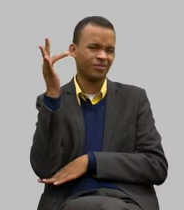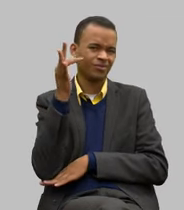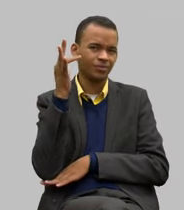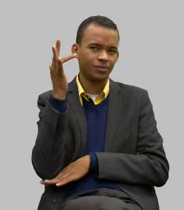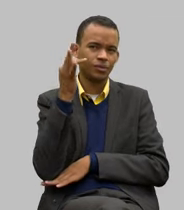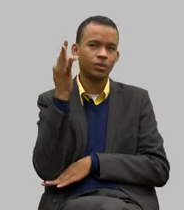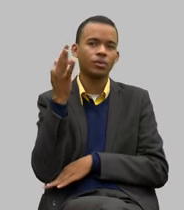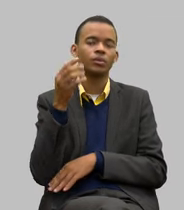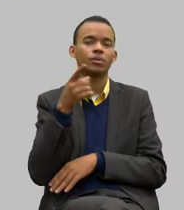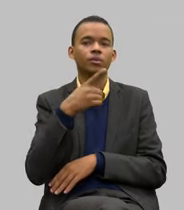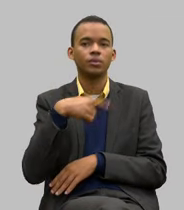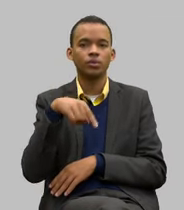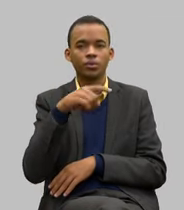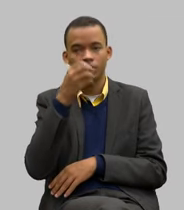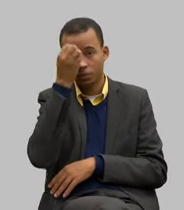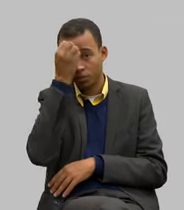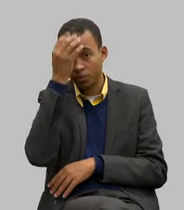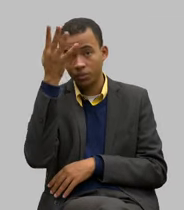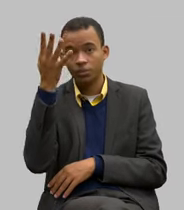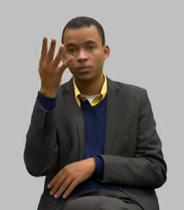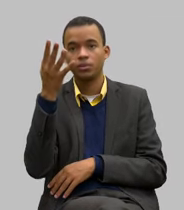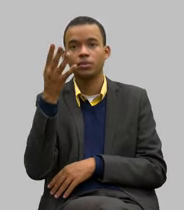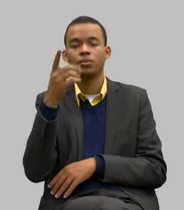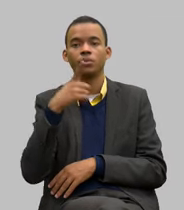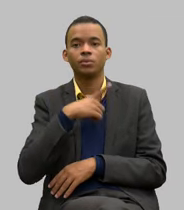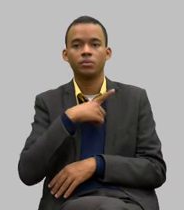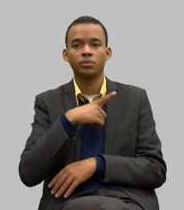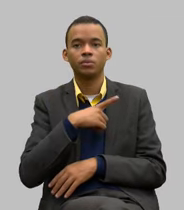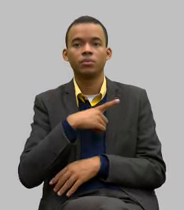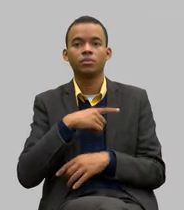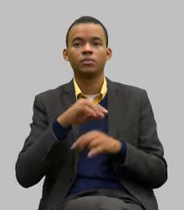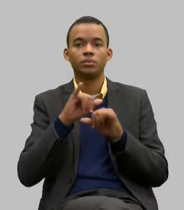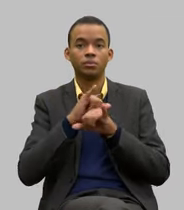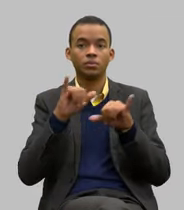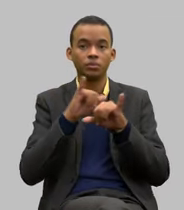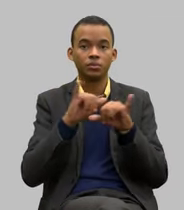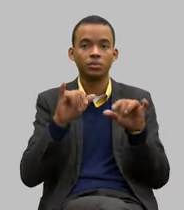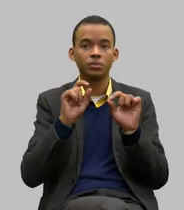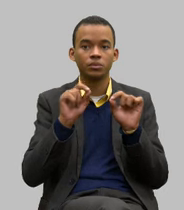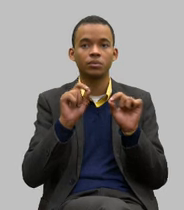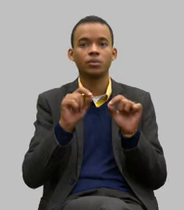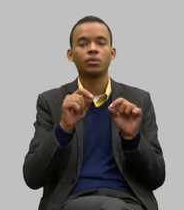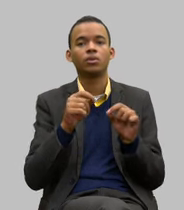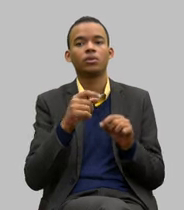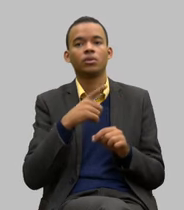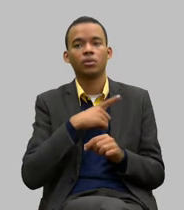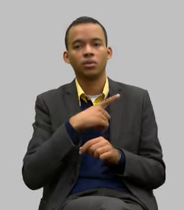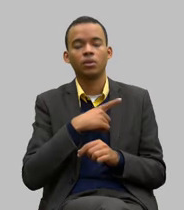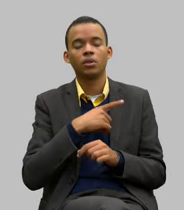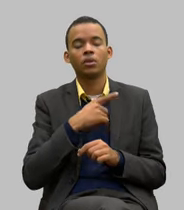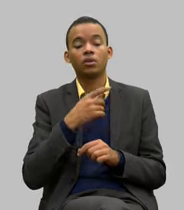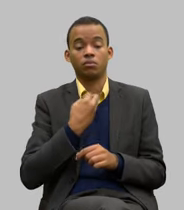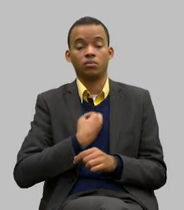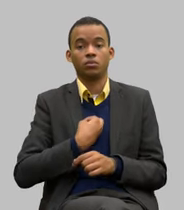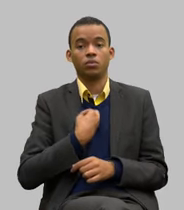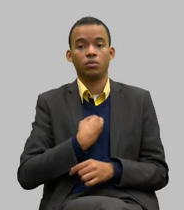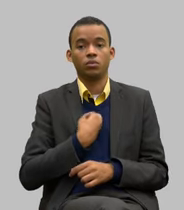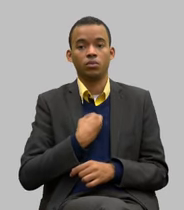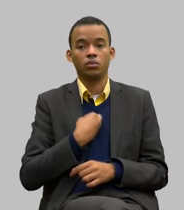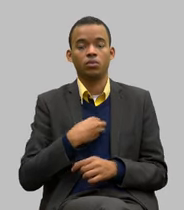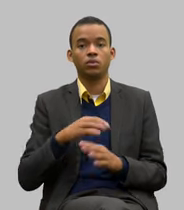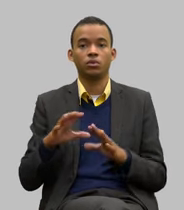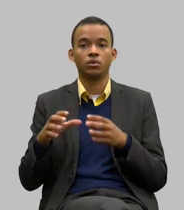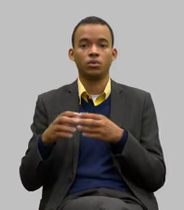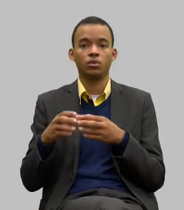esquecendo de fazer aqui alguns comunicados eu queria eh registrar e agradecer a presença do líder do Bloco Eh